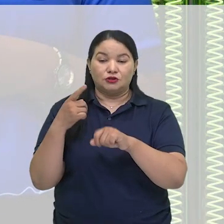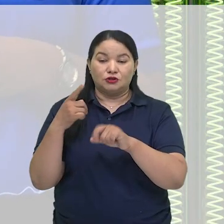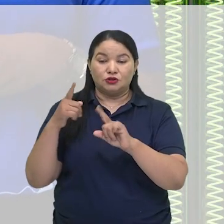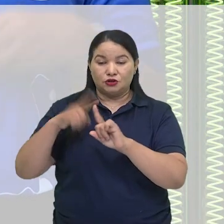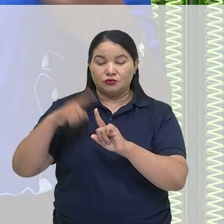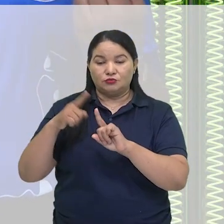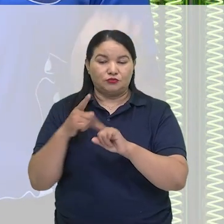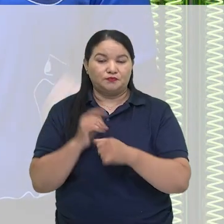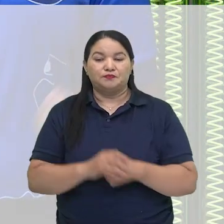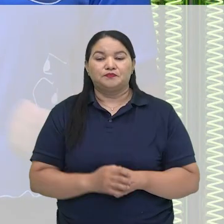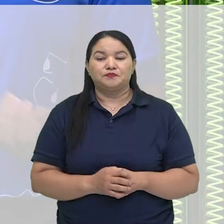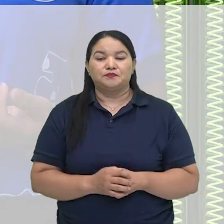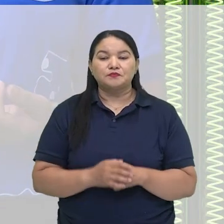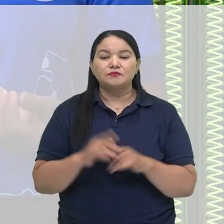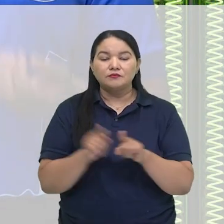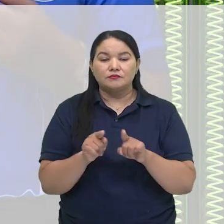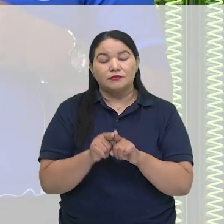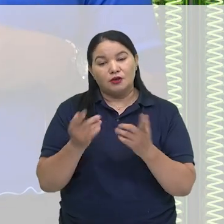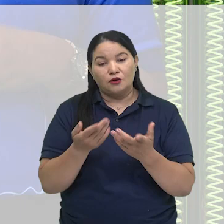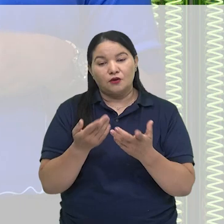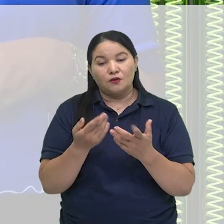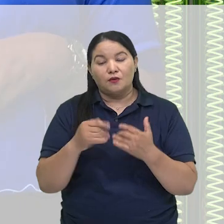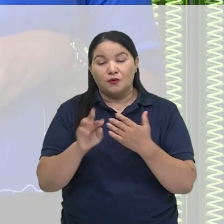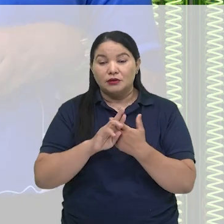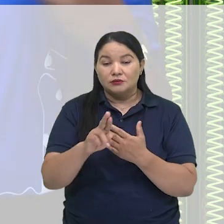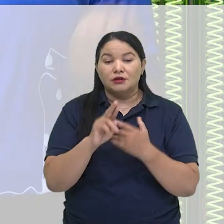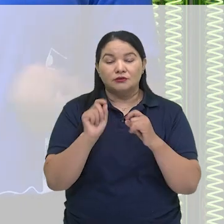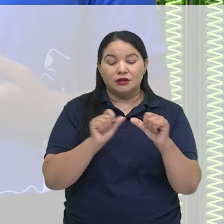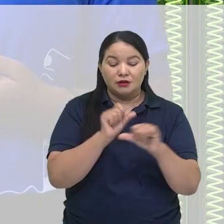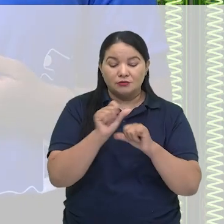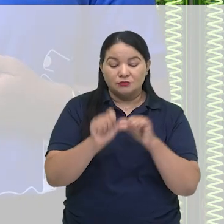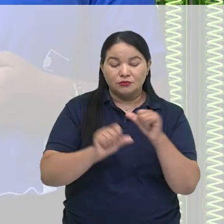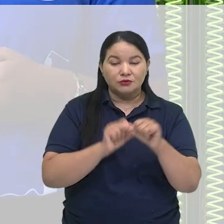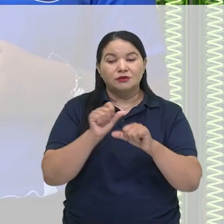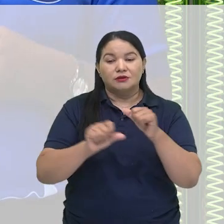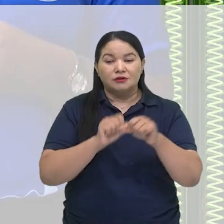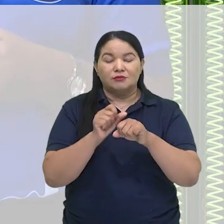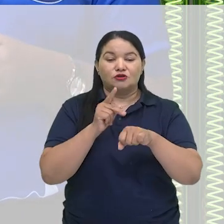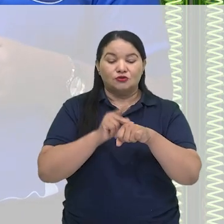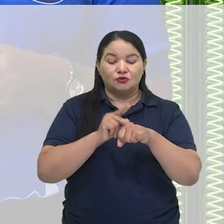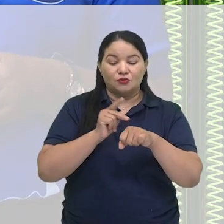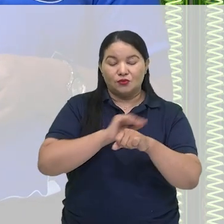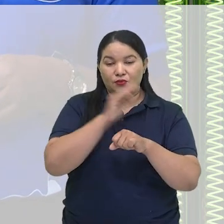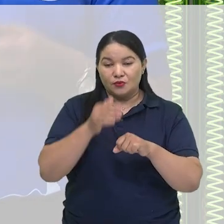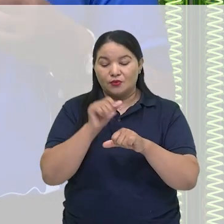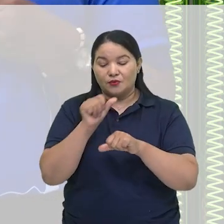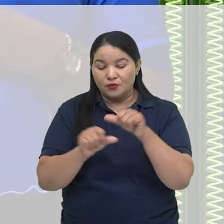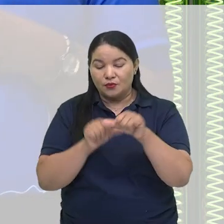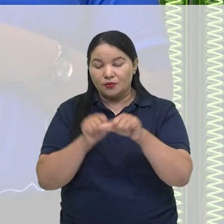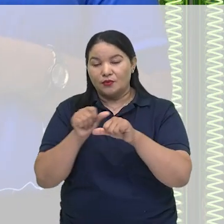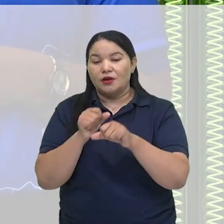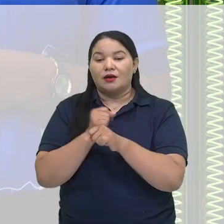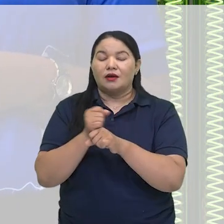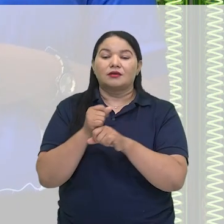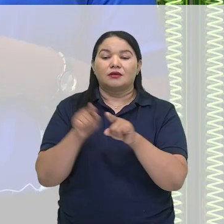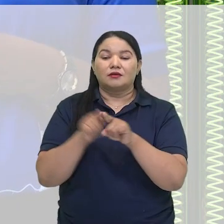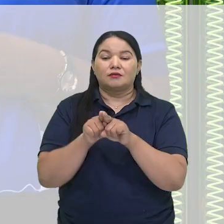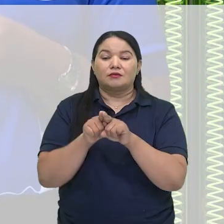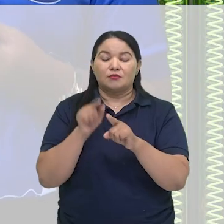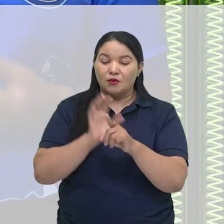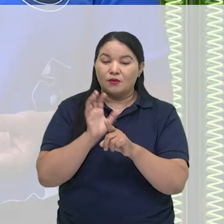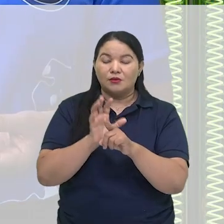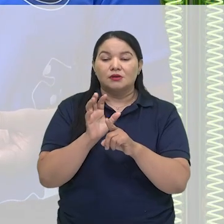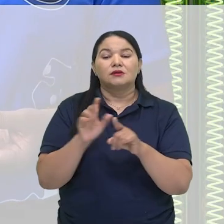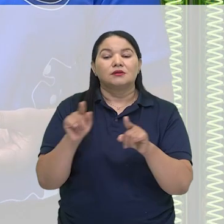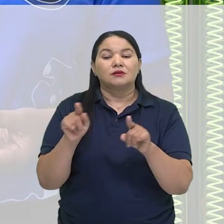vão ser o quê? O resultado da transformação de outras rochas em condições de elevada